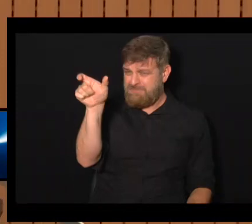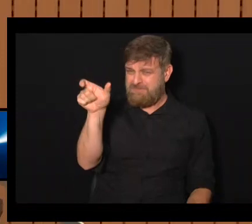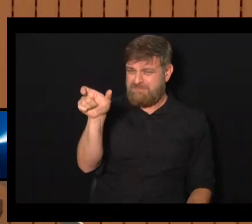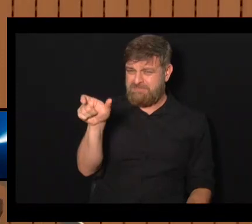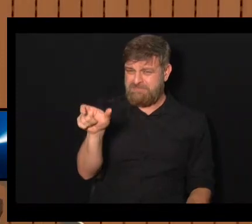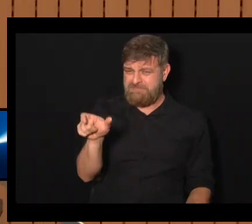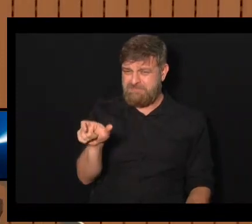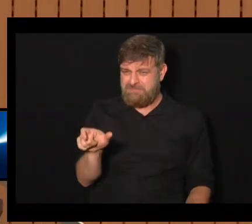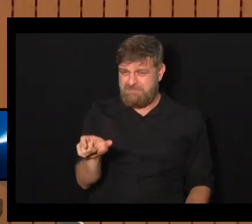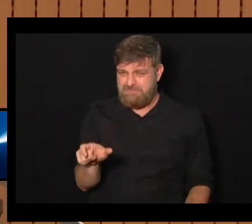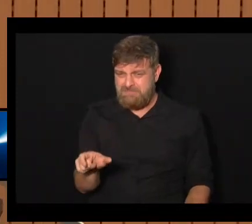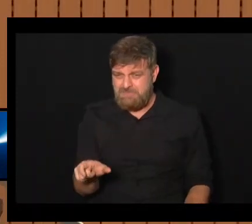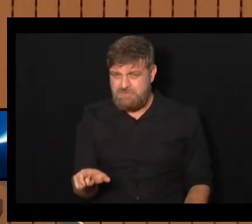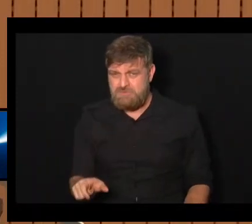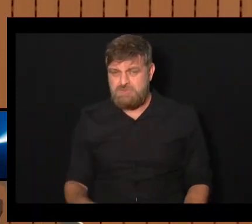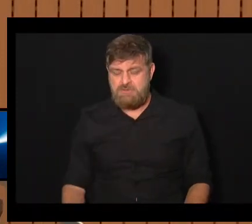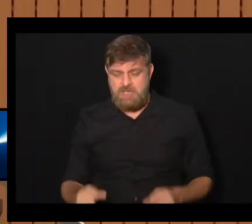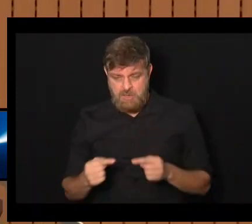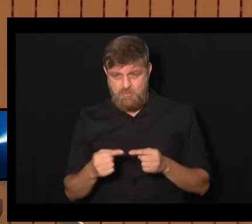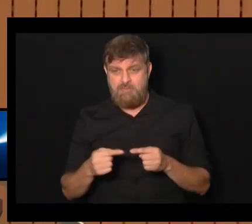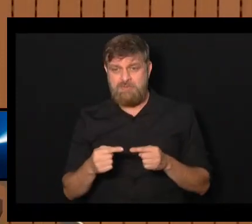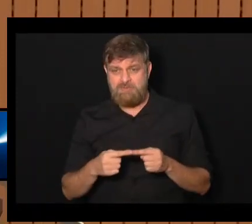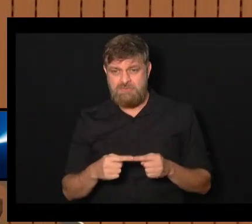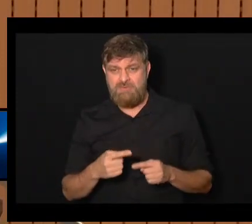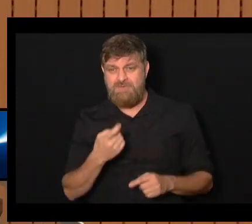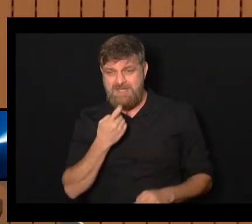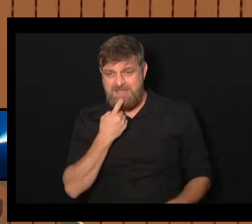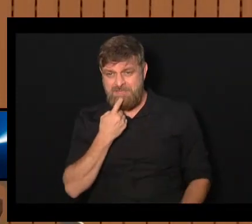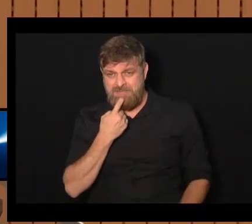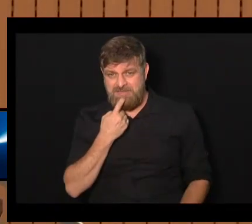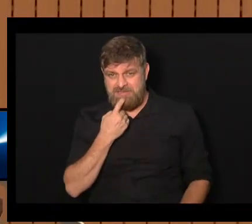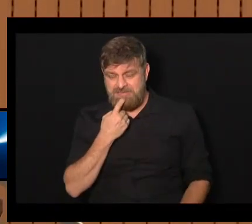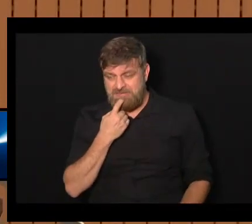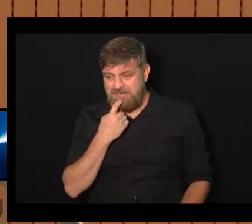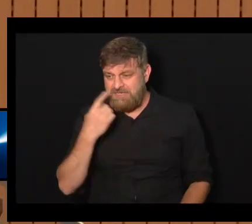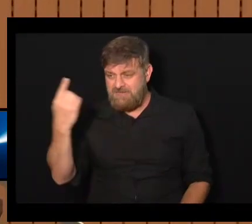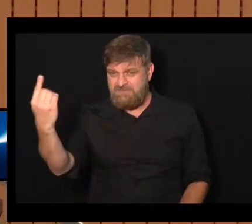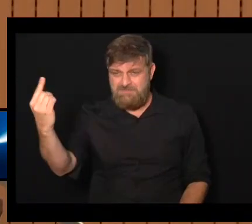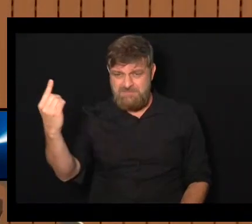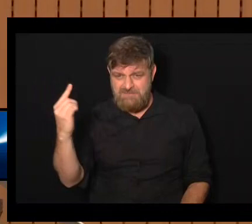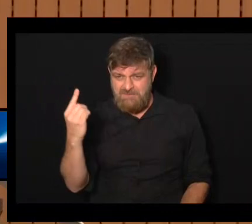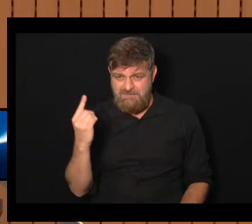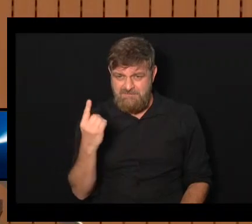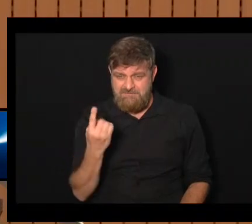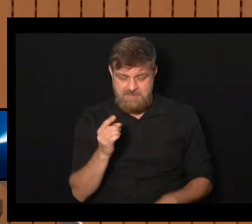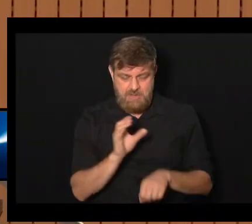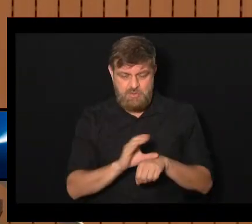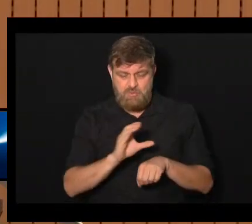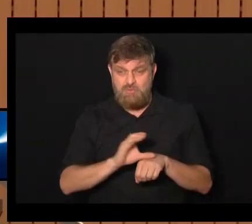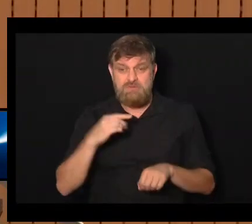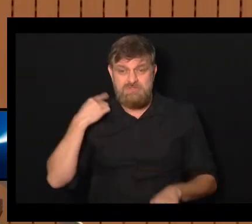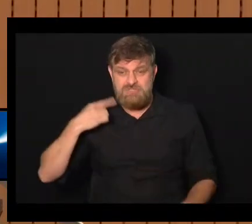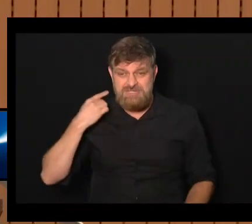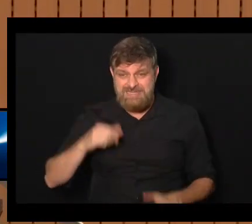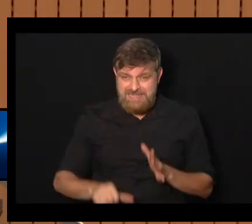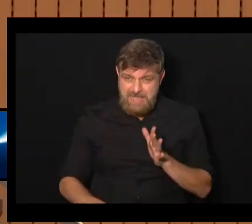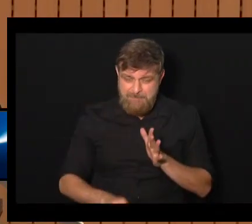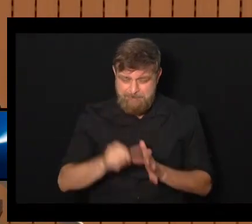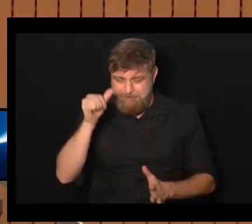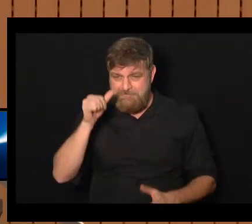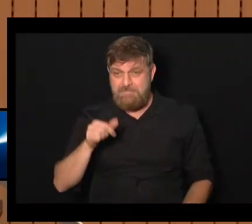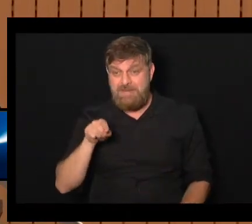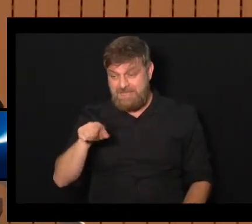muito enlaçada com a vida da cidade. Ele veio de Itápolis estudar direito na primeira turma da faculdade, foi o